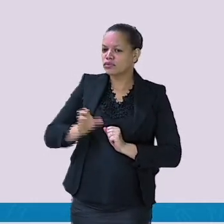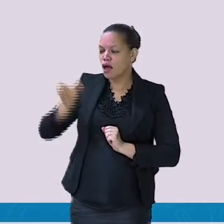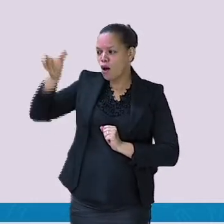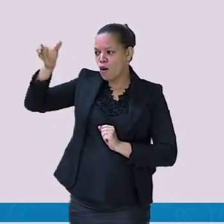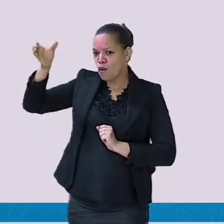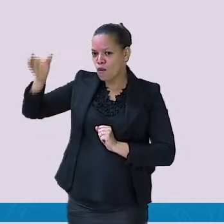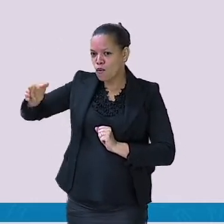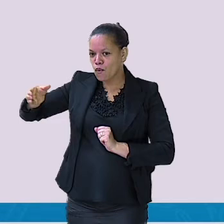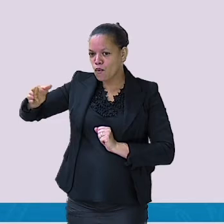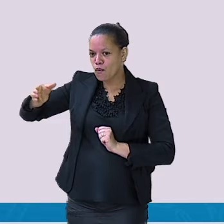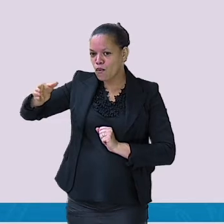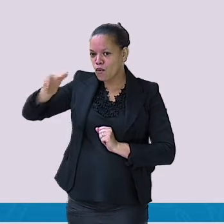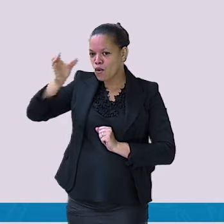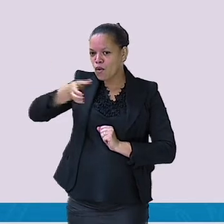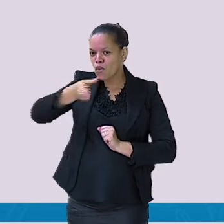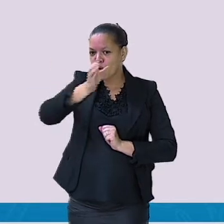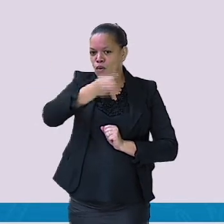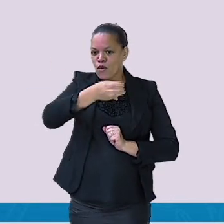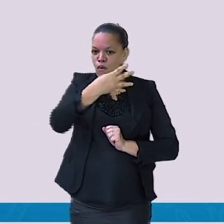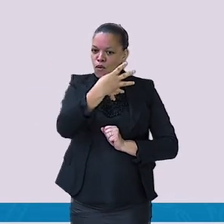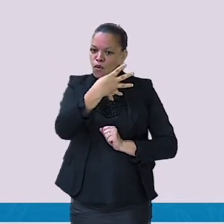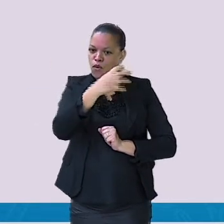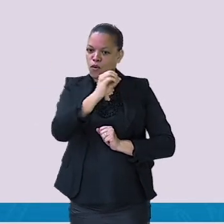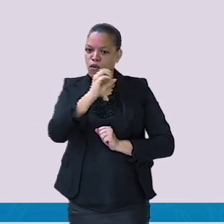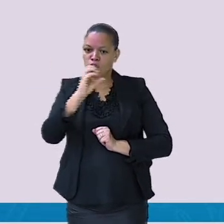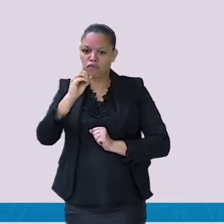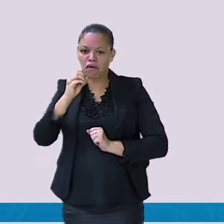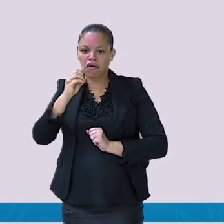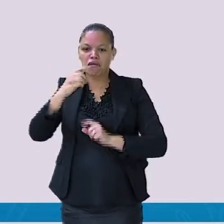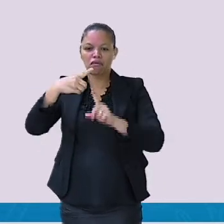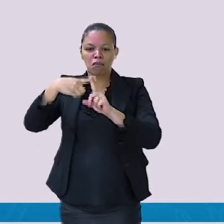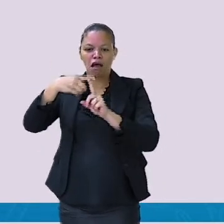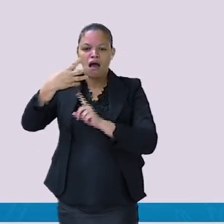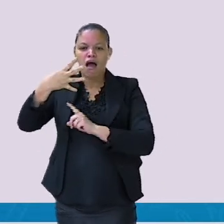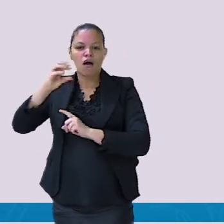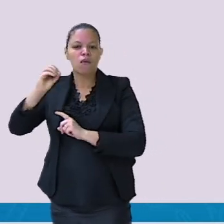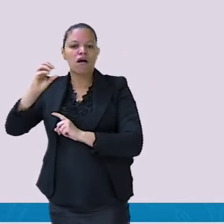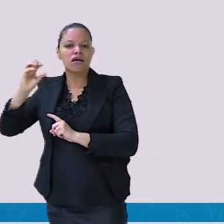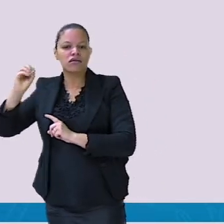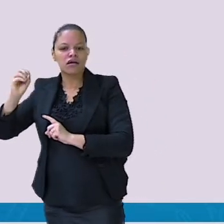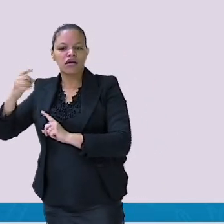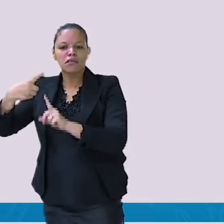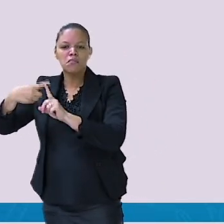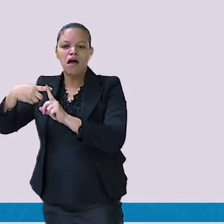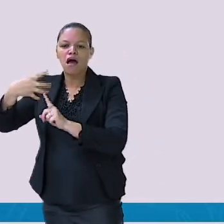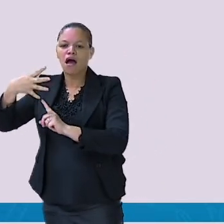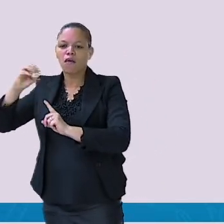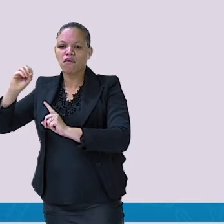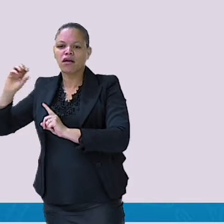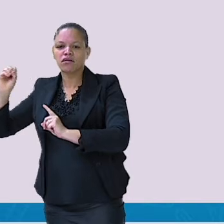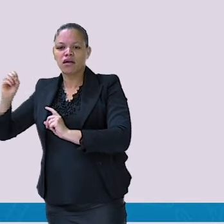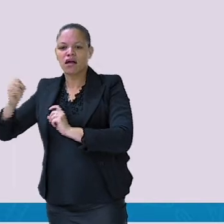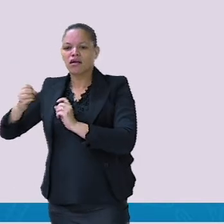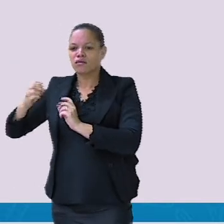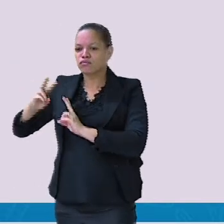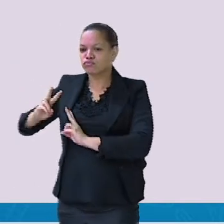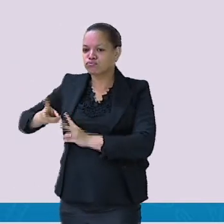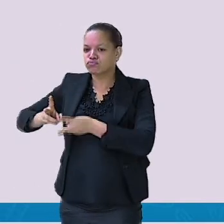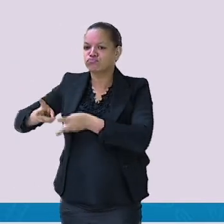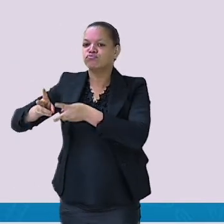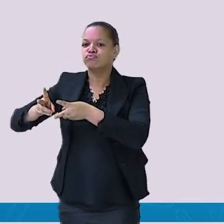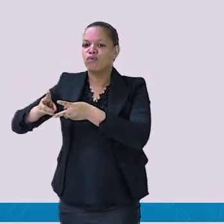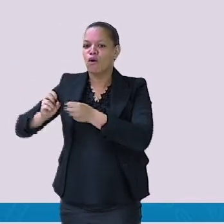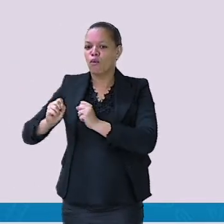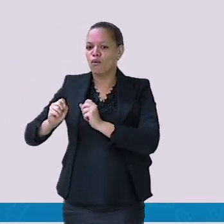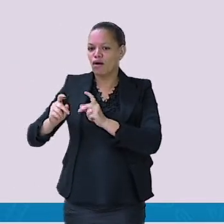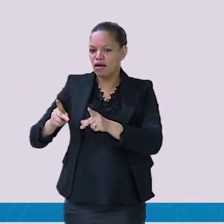copos, eu terei o valor de 2 litros ou 2.000 ml. Toda situação